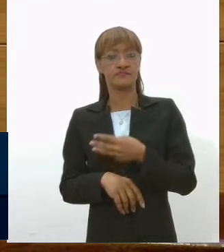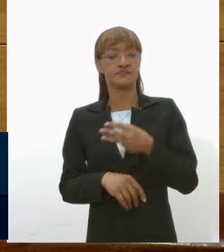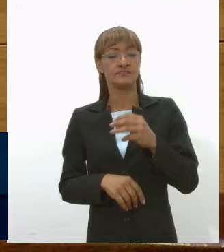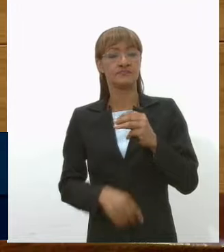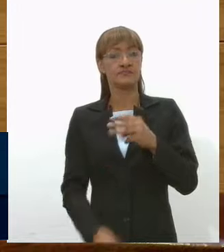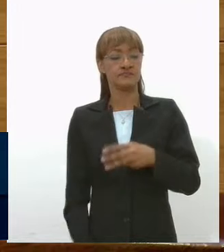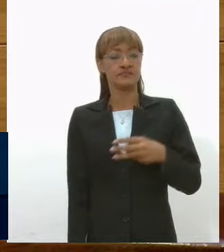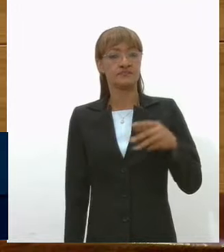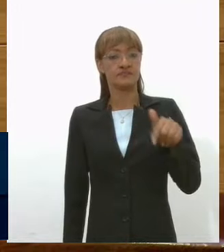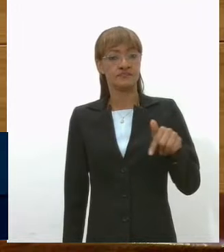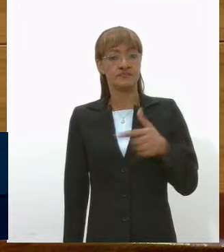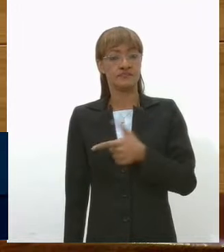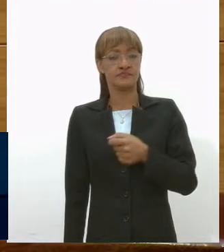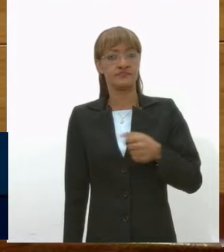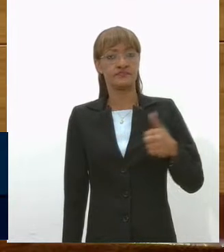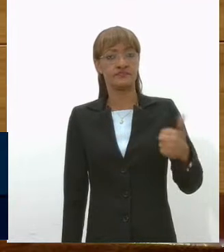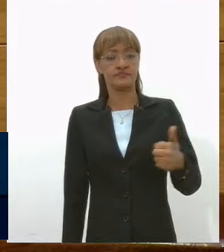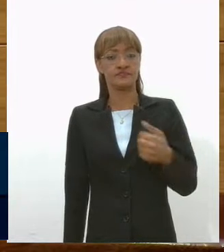337/2021 e